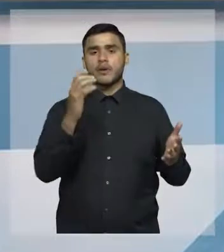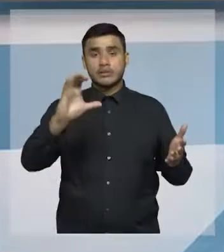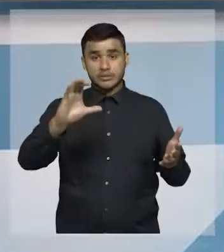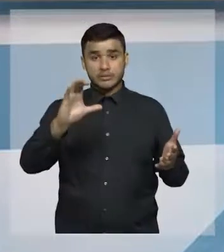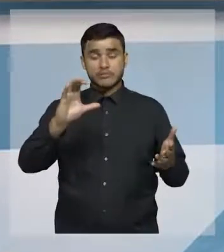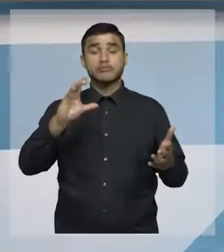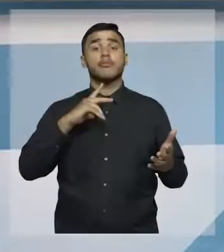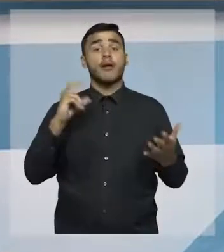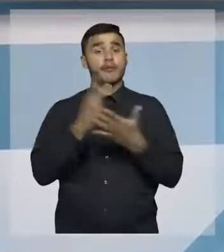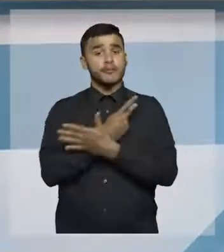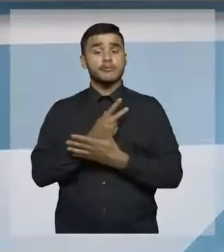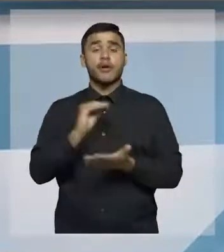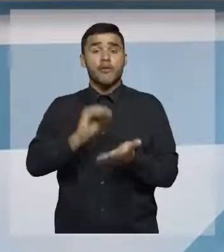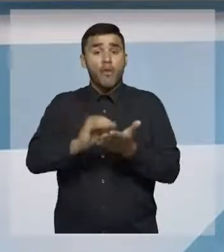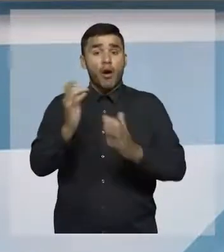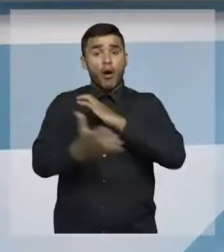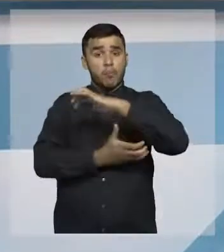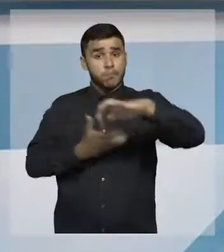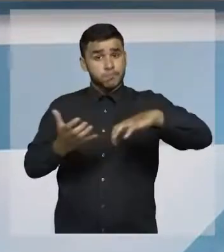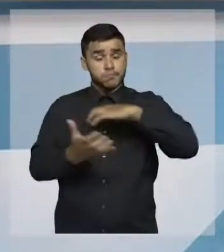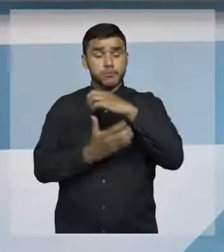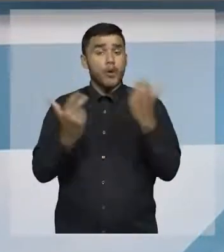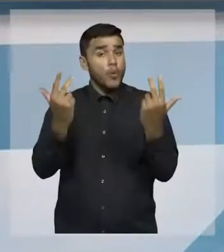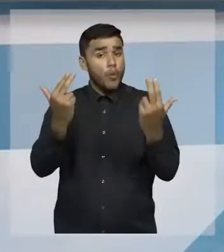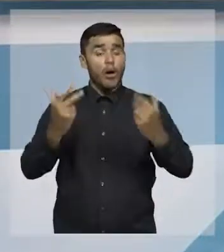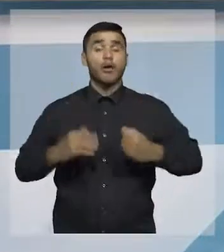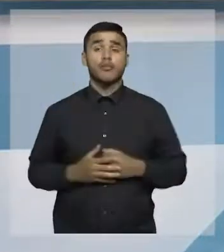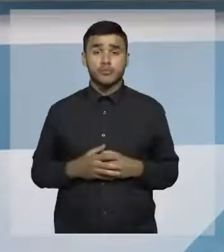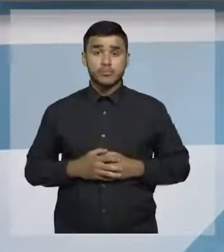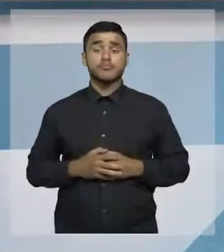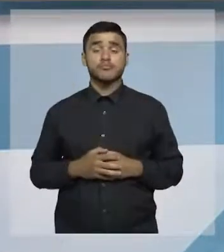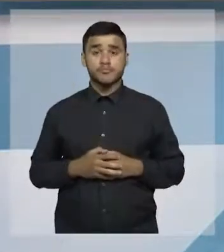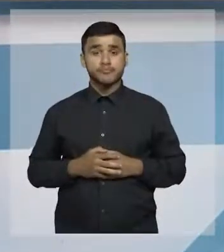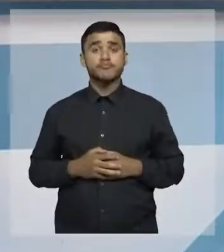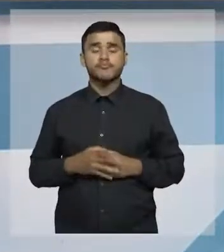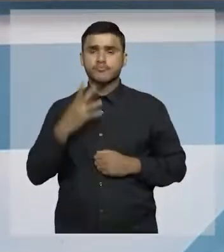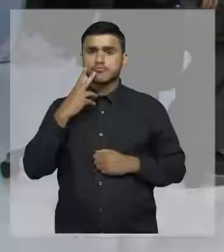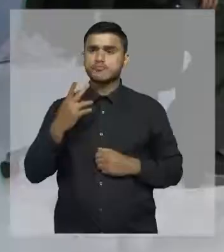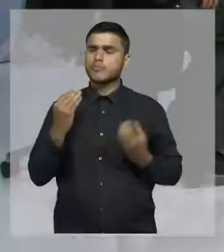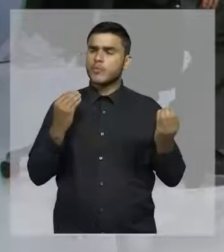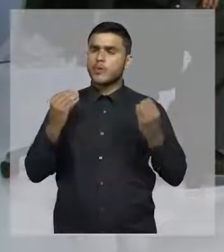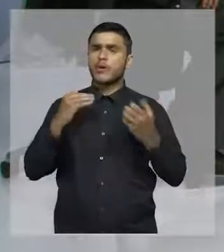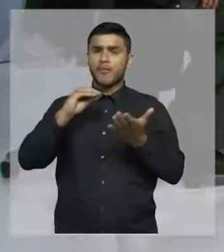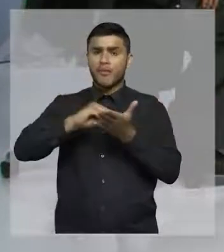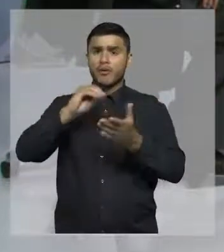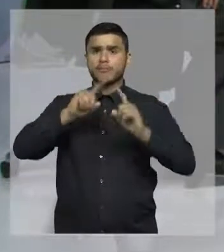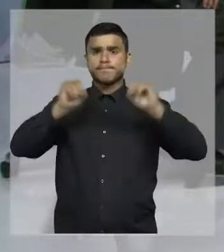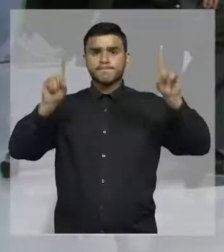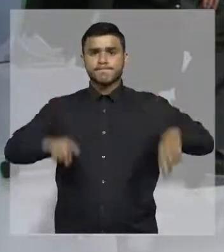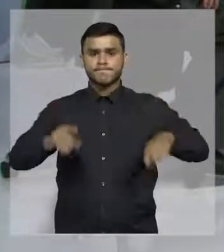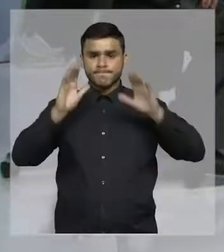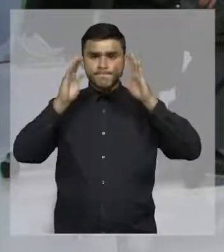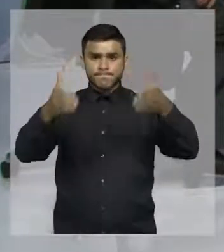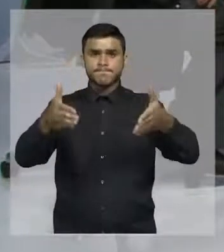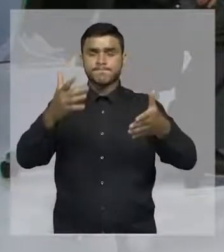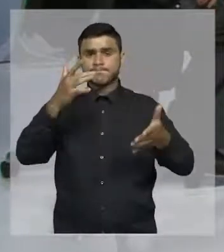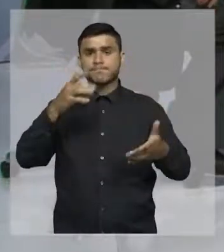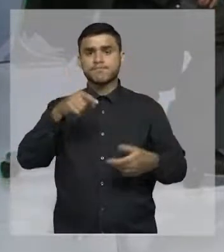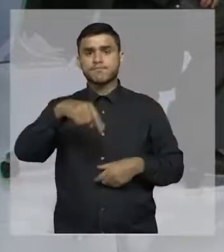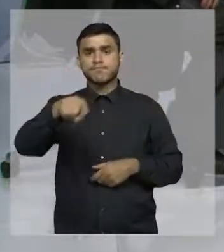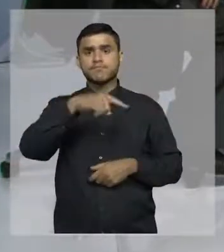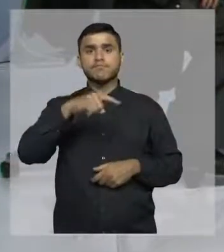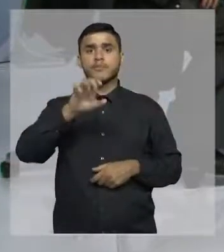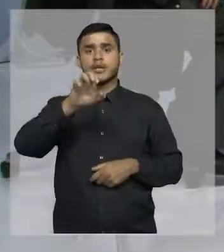que era aquilo? Ali era a autodenúncia de uma falta de visão estratégica para um setor vital de um país, que é a